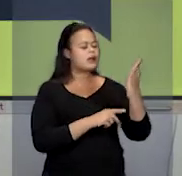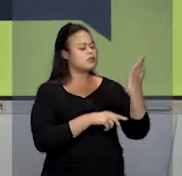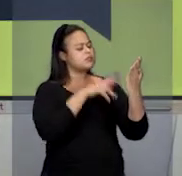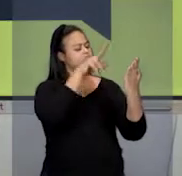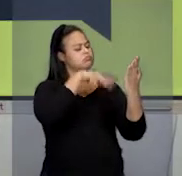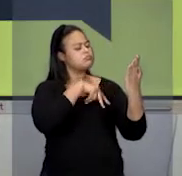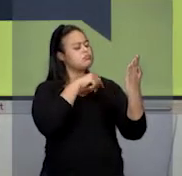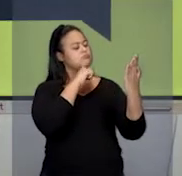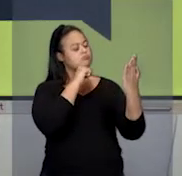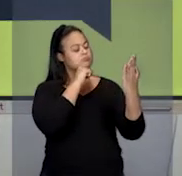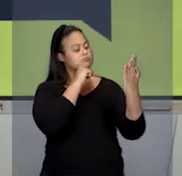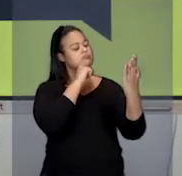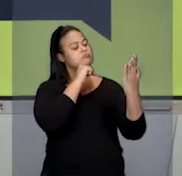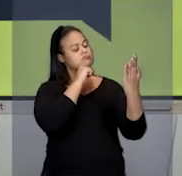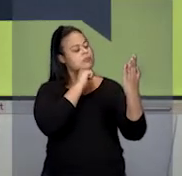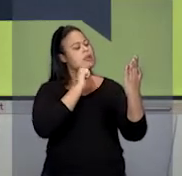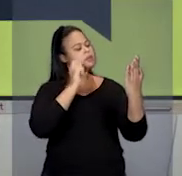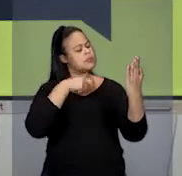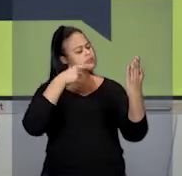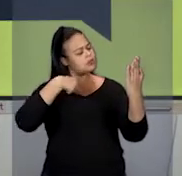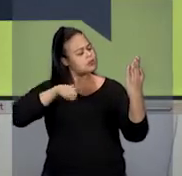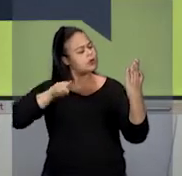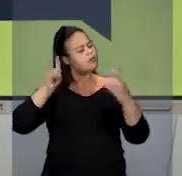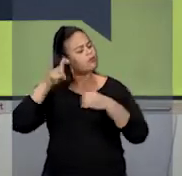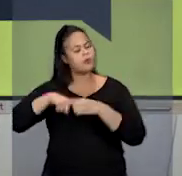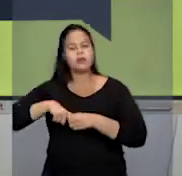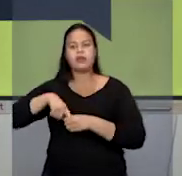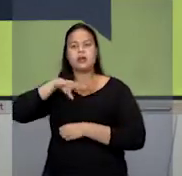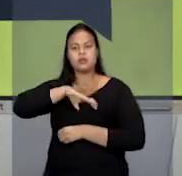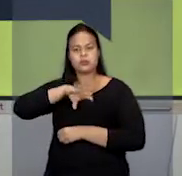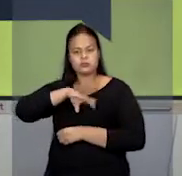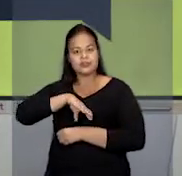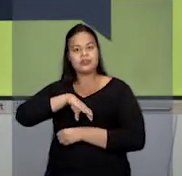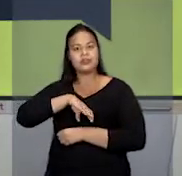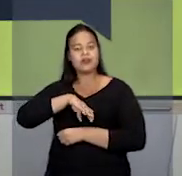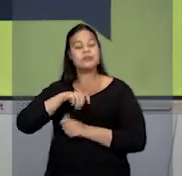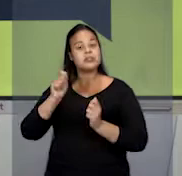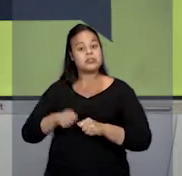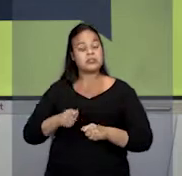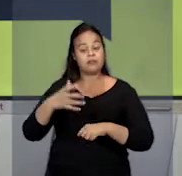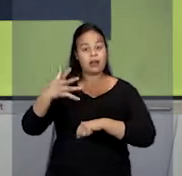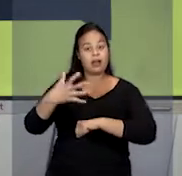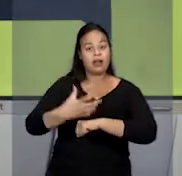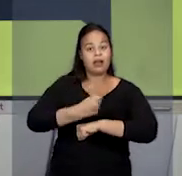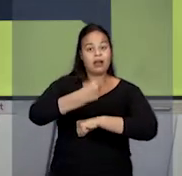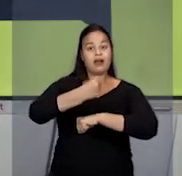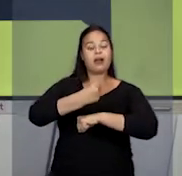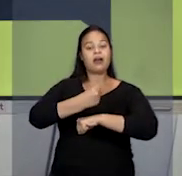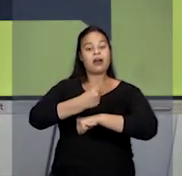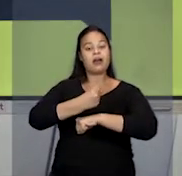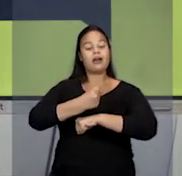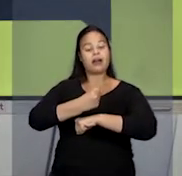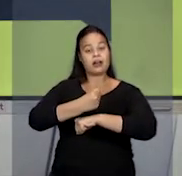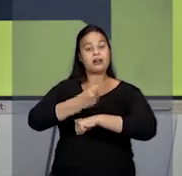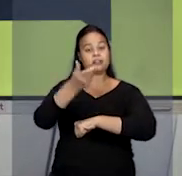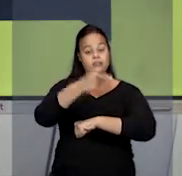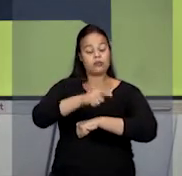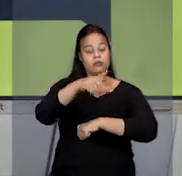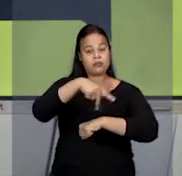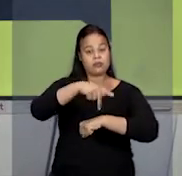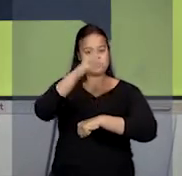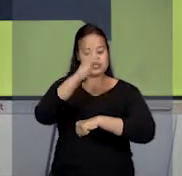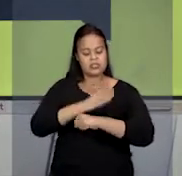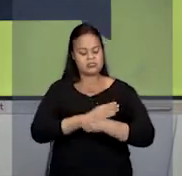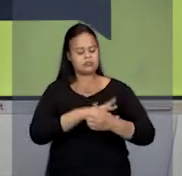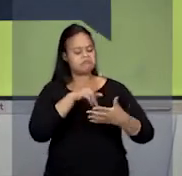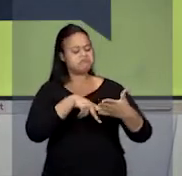pedido para que ele voltasse a Portugal e o Brasil voltasse a ser colônia. Ele recebe essa carta, ele não